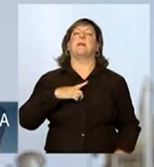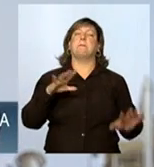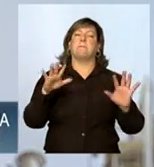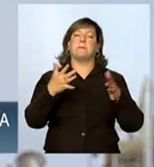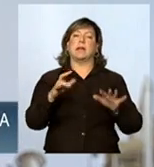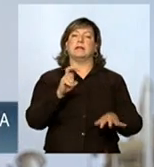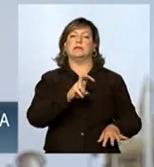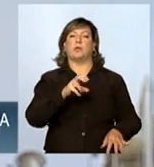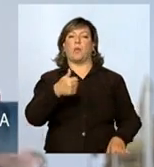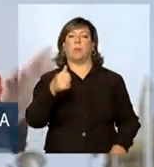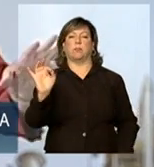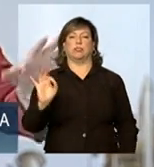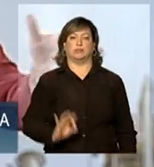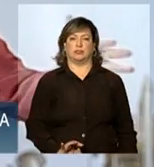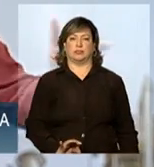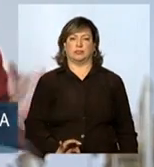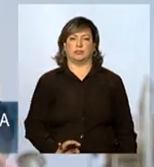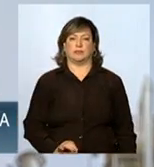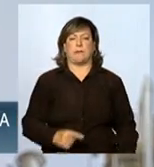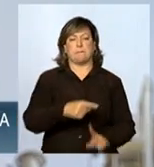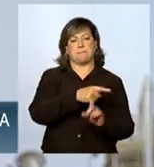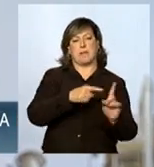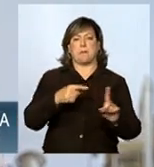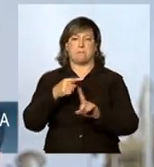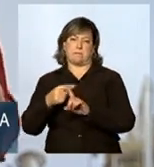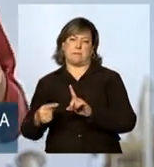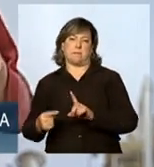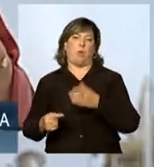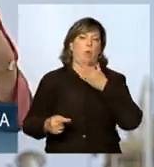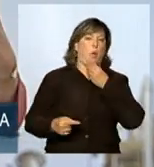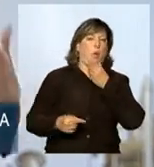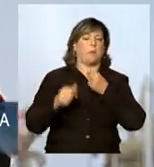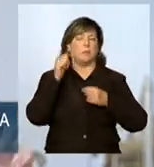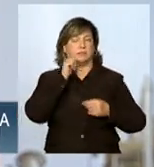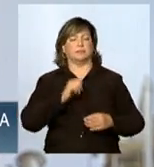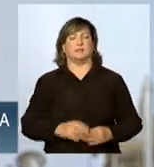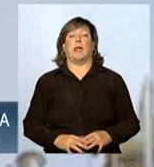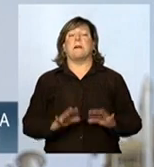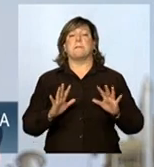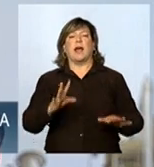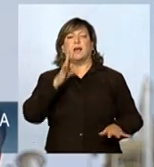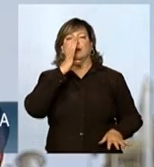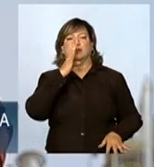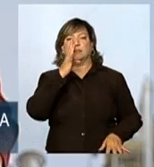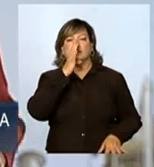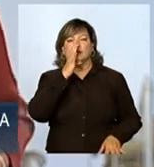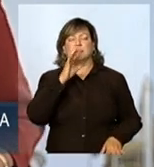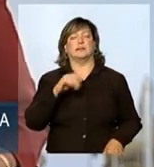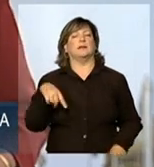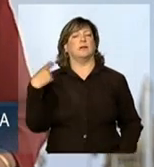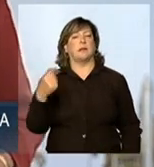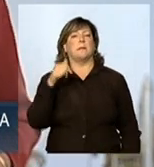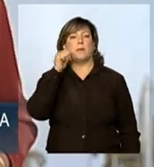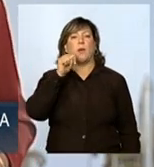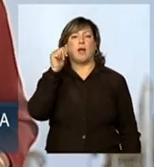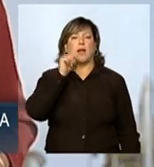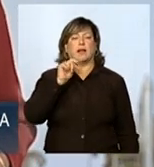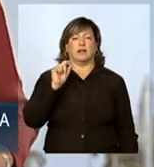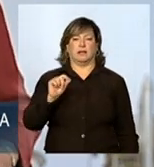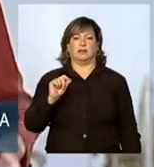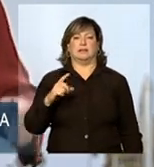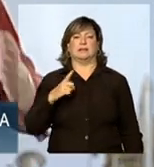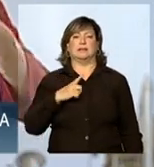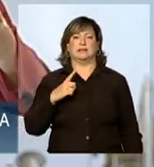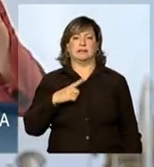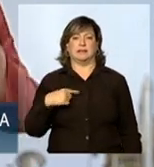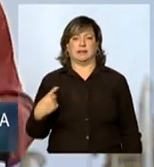de 51%. Metade, metade. Mas é interessante que as mulheres, que elas